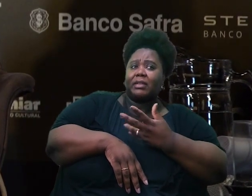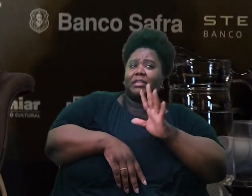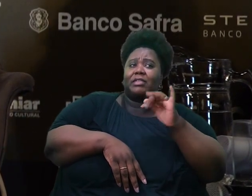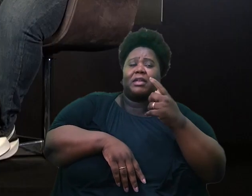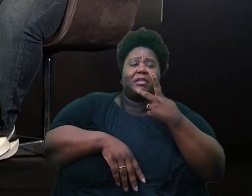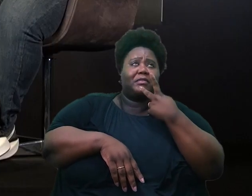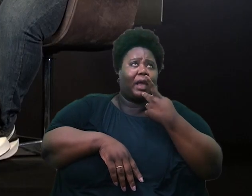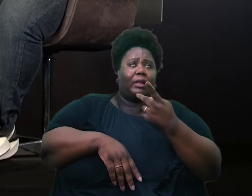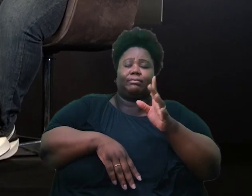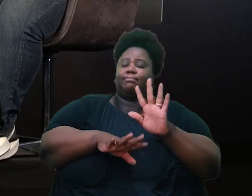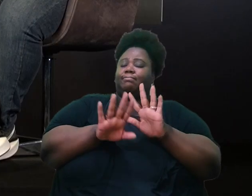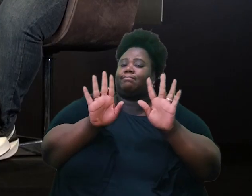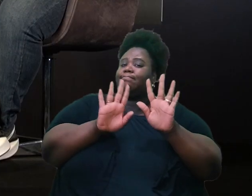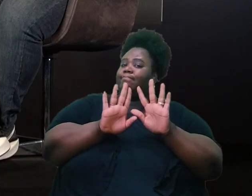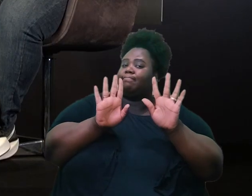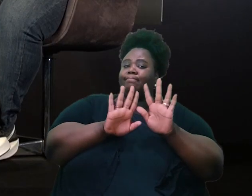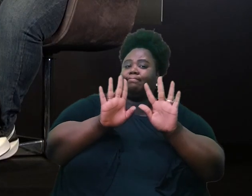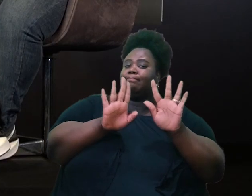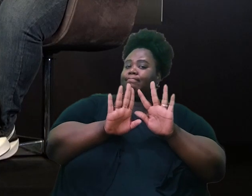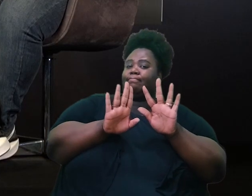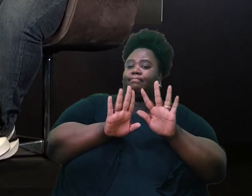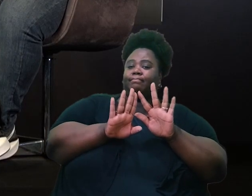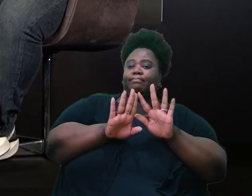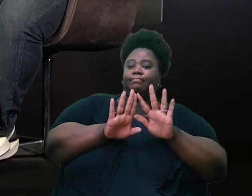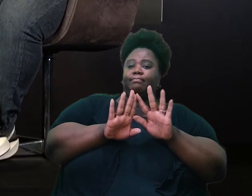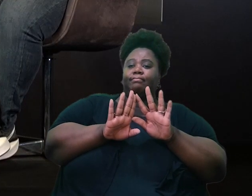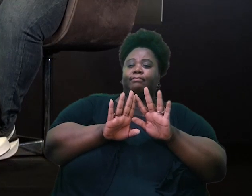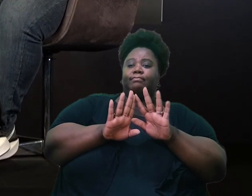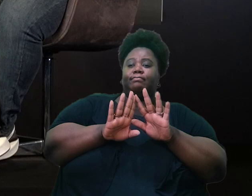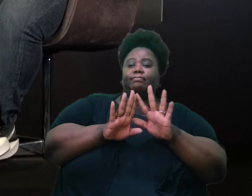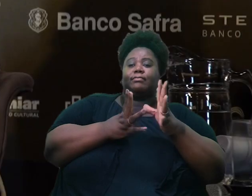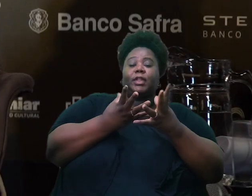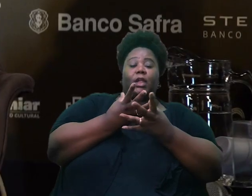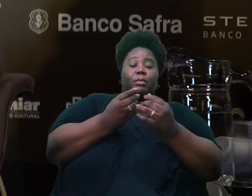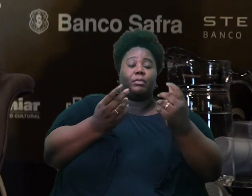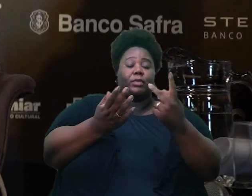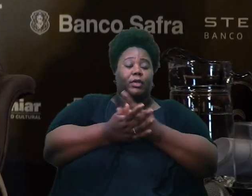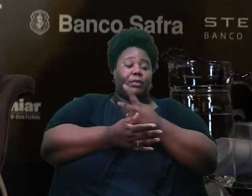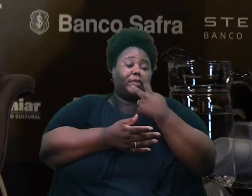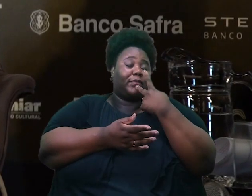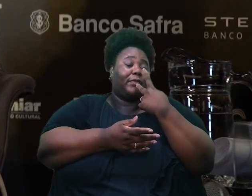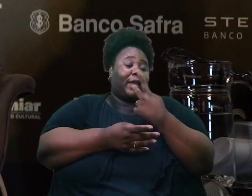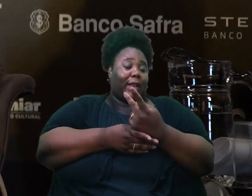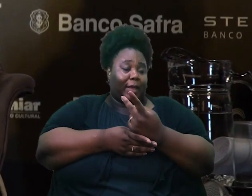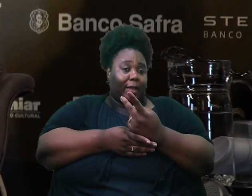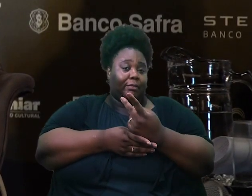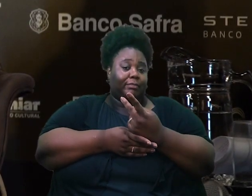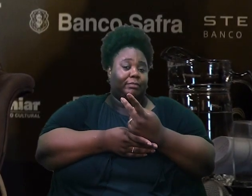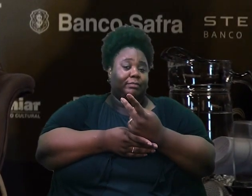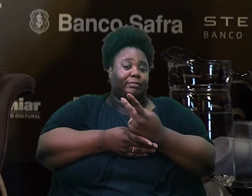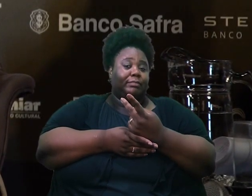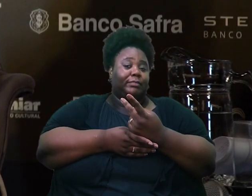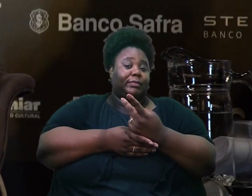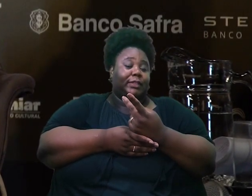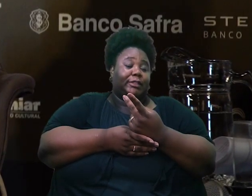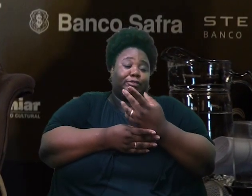saem. Não, gente. E aí saem, muitas vezes, falando coisas que